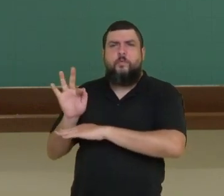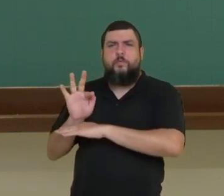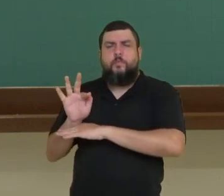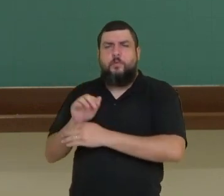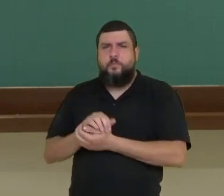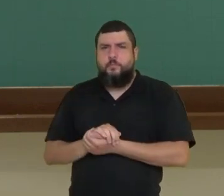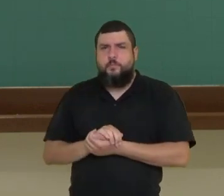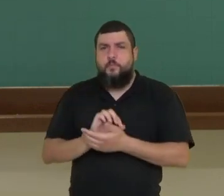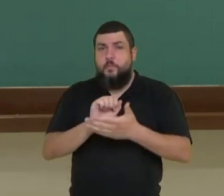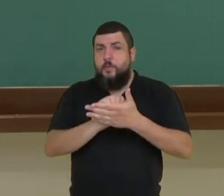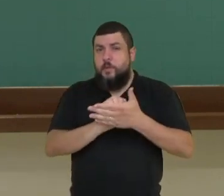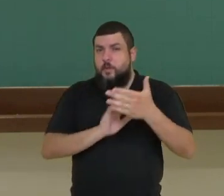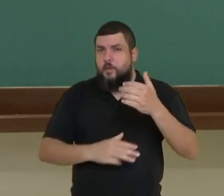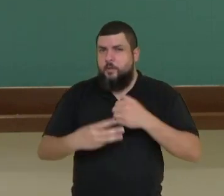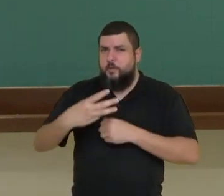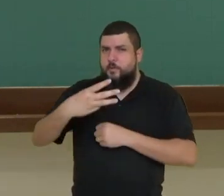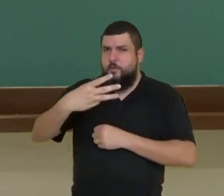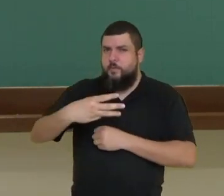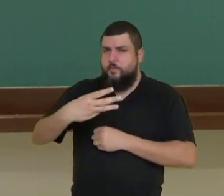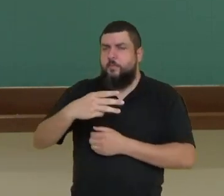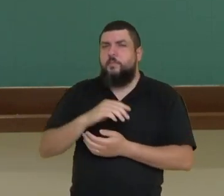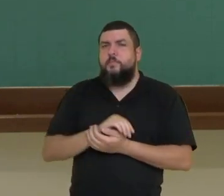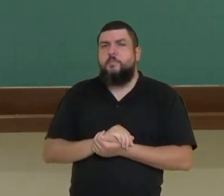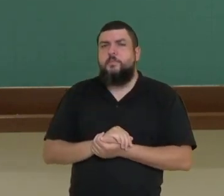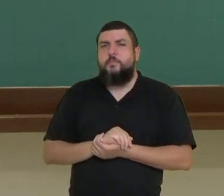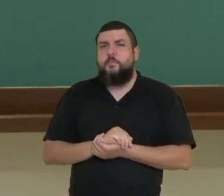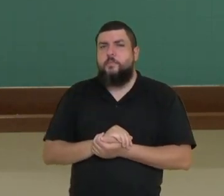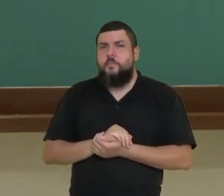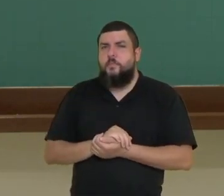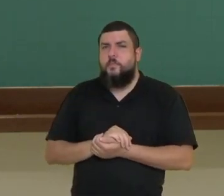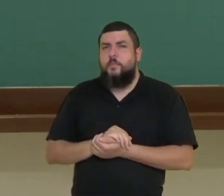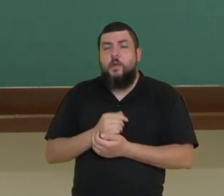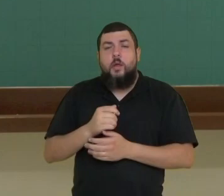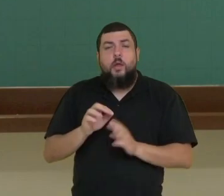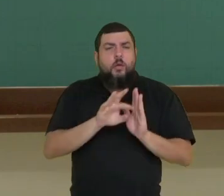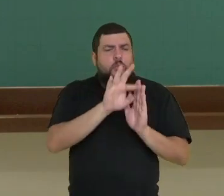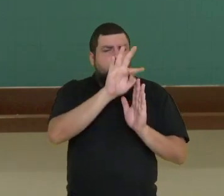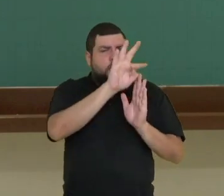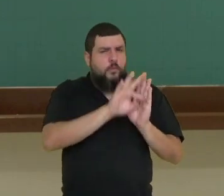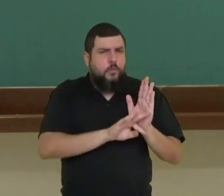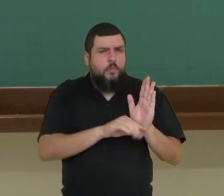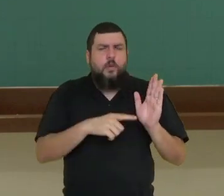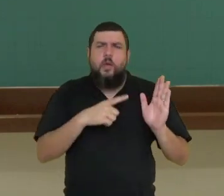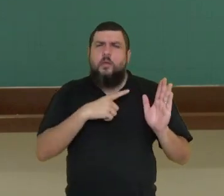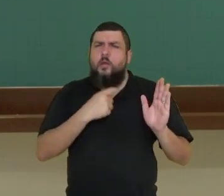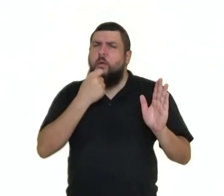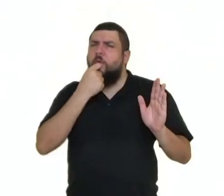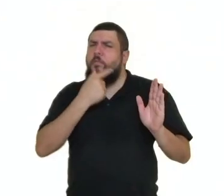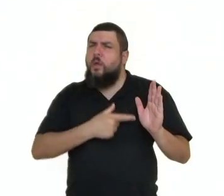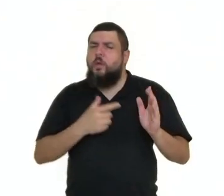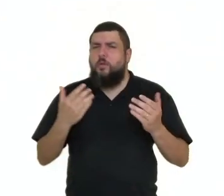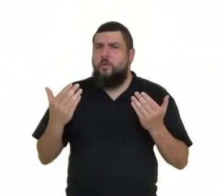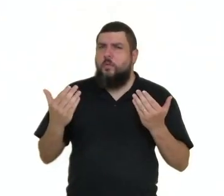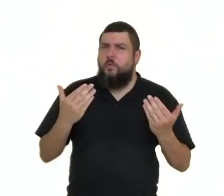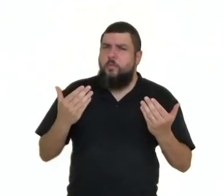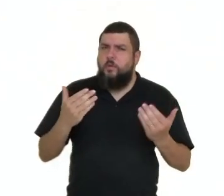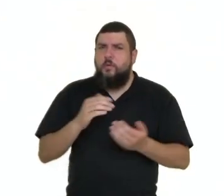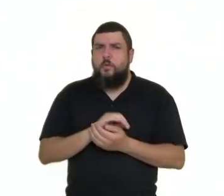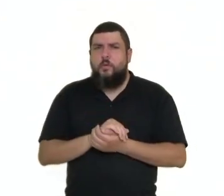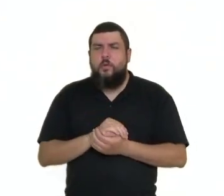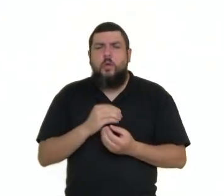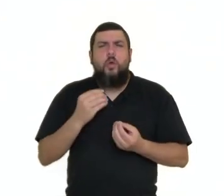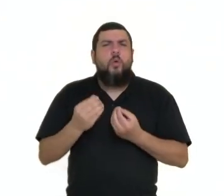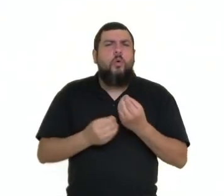eu quero de vocês agora? O efeito cômico do texto deriva do contraste entre a ideia